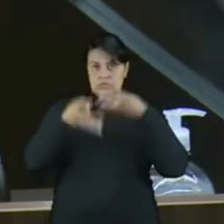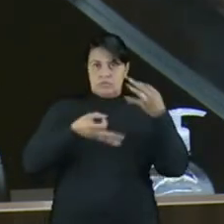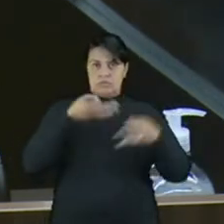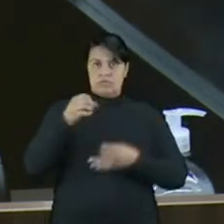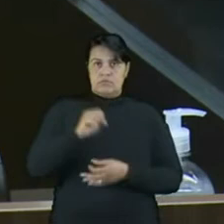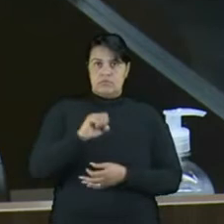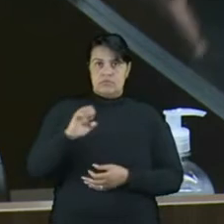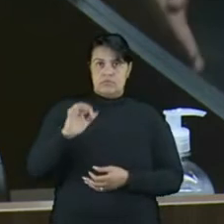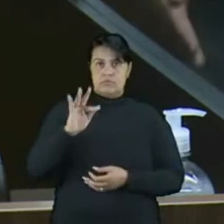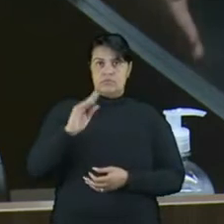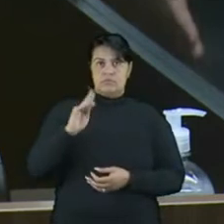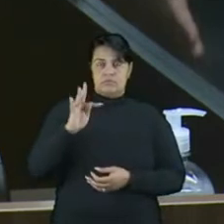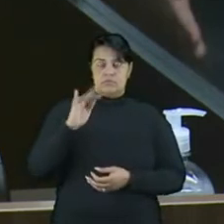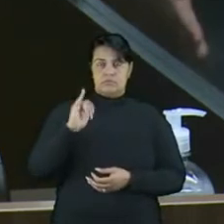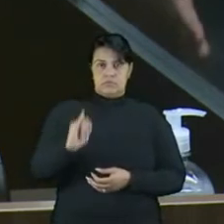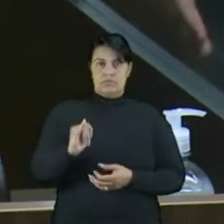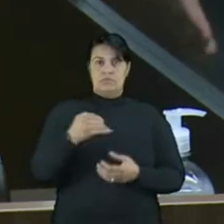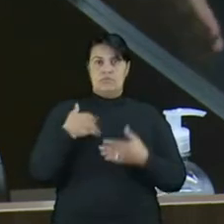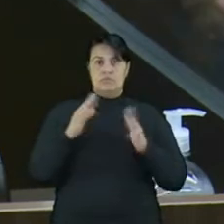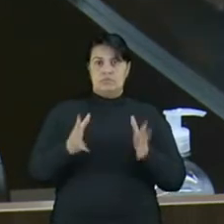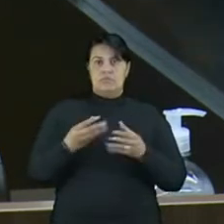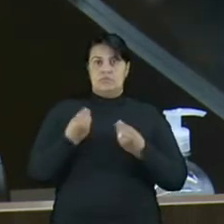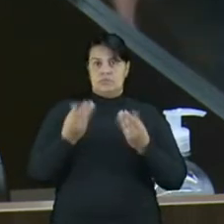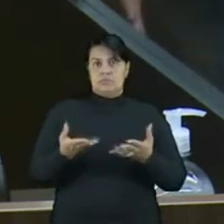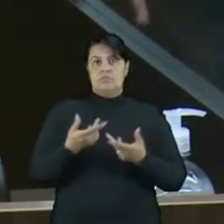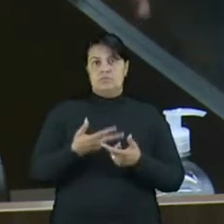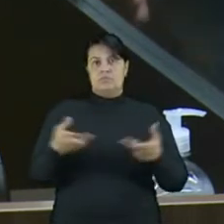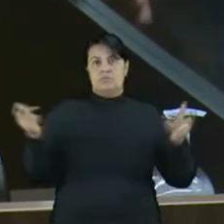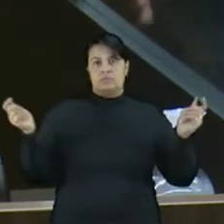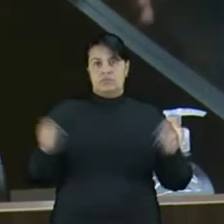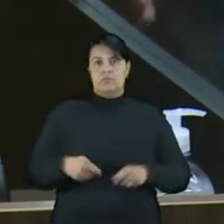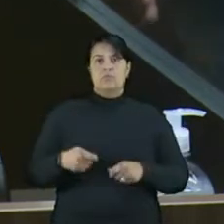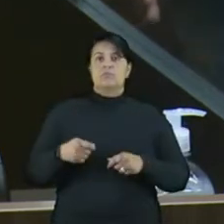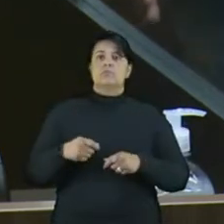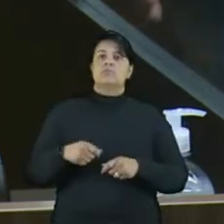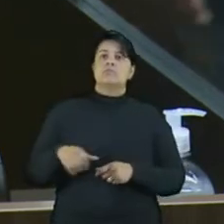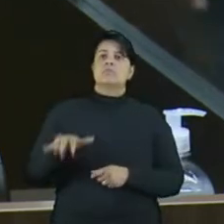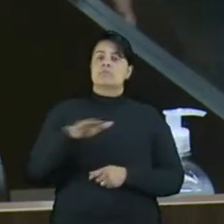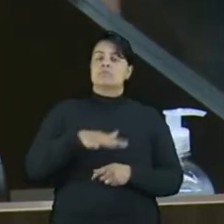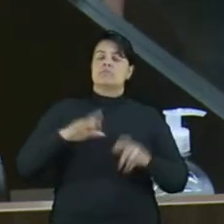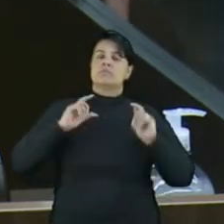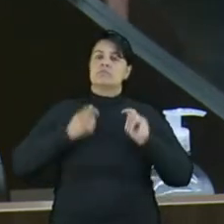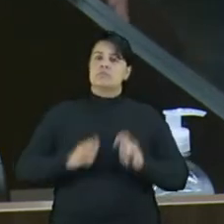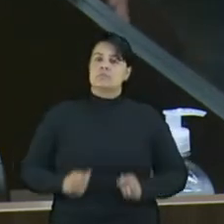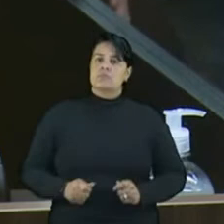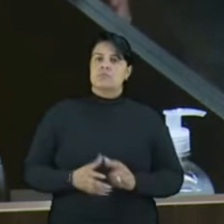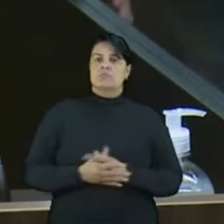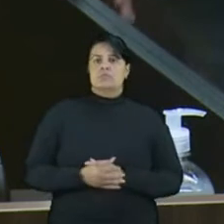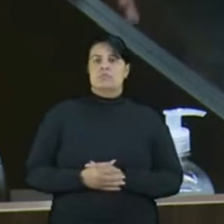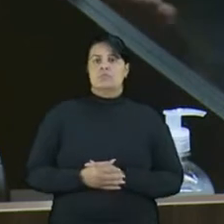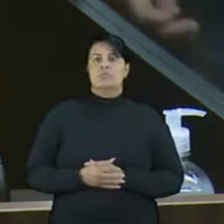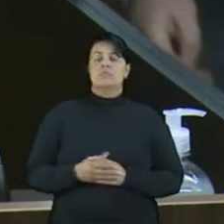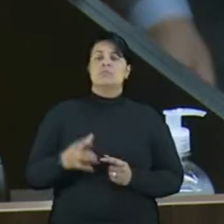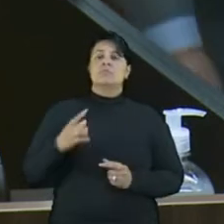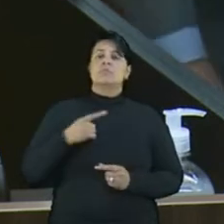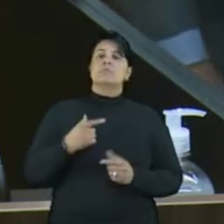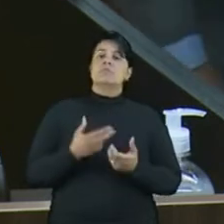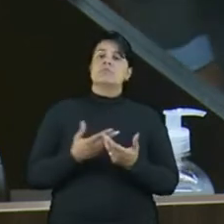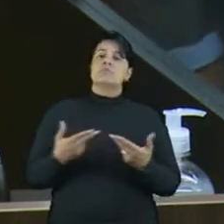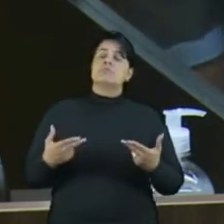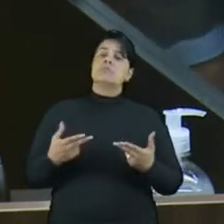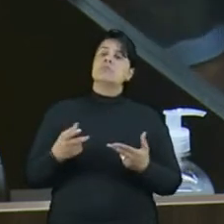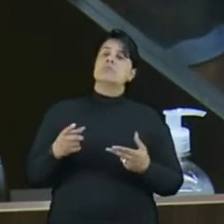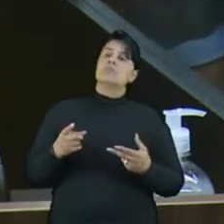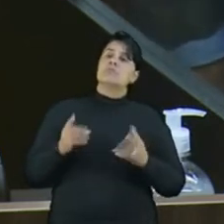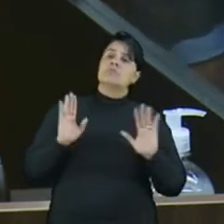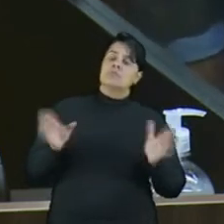acrescentei as contribuições oferecidas com competência do ministro Haroldo Cedras. A adequação dos contratos firmados com os operadores de